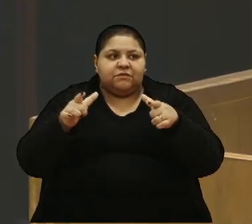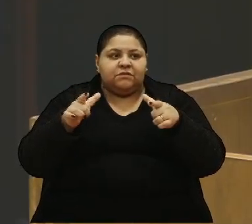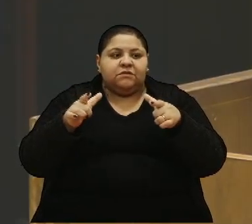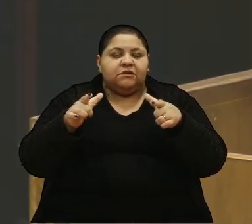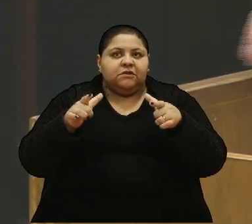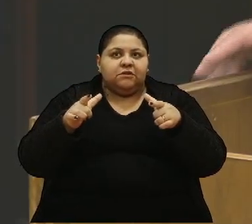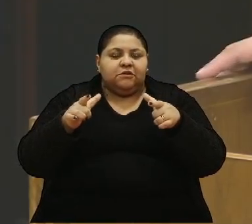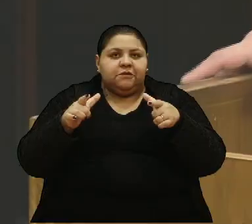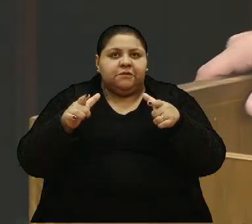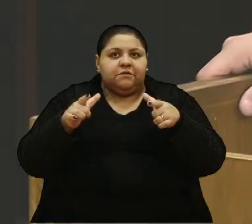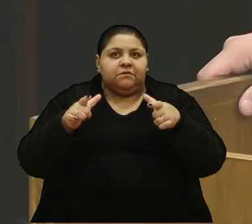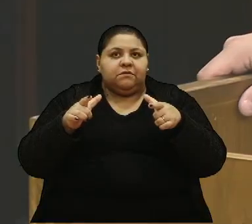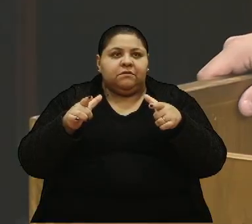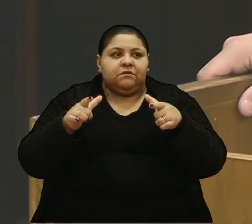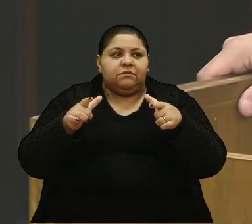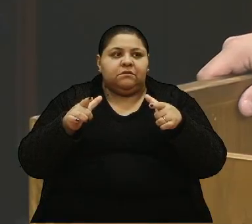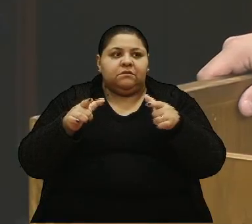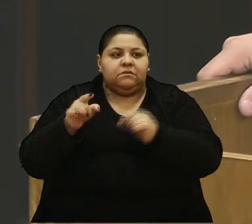nesses